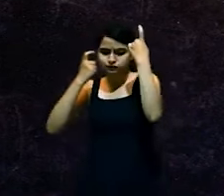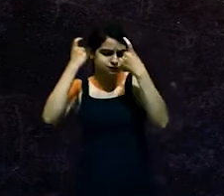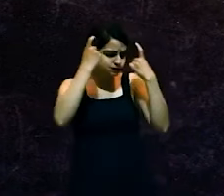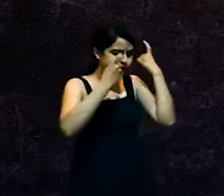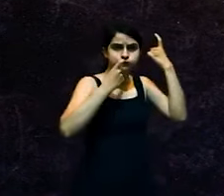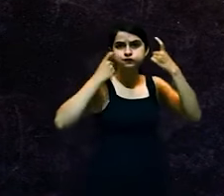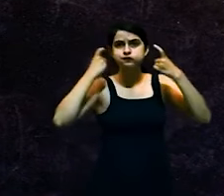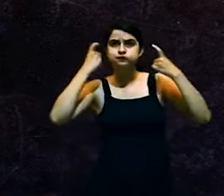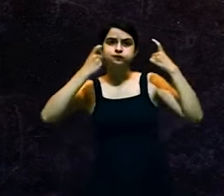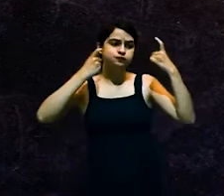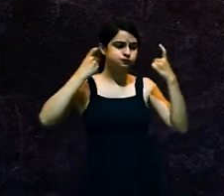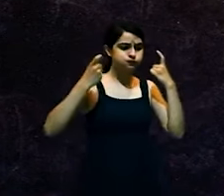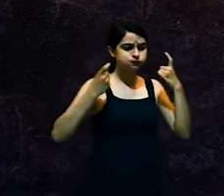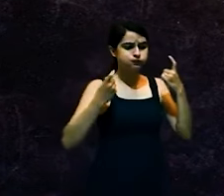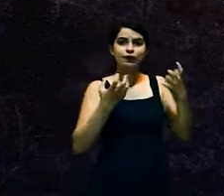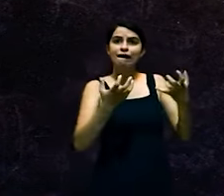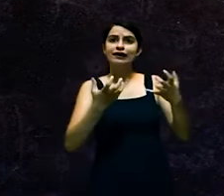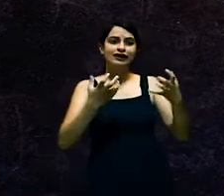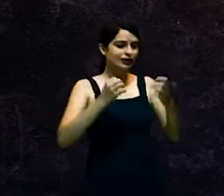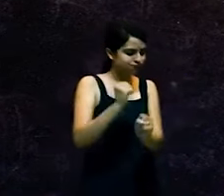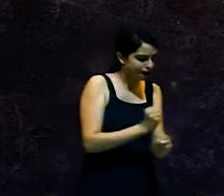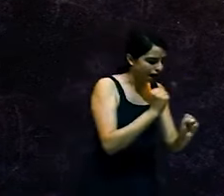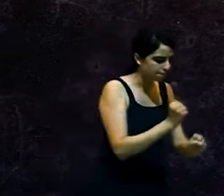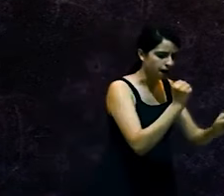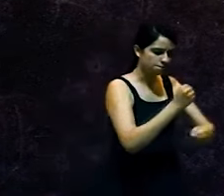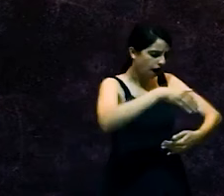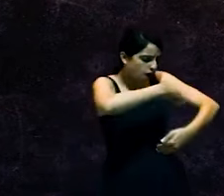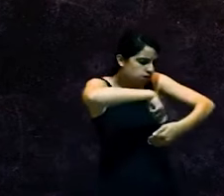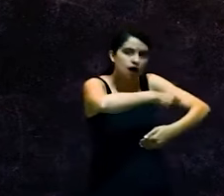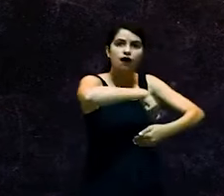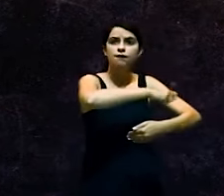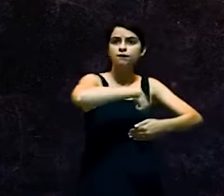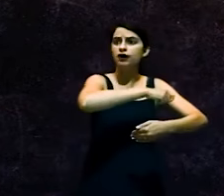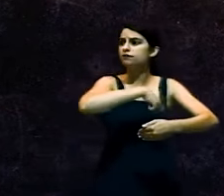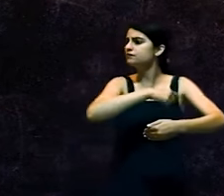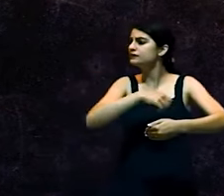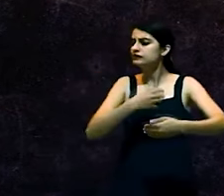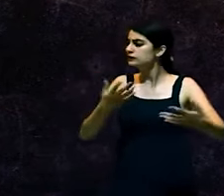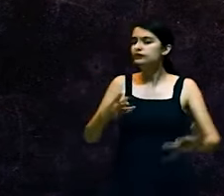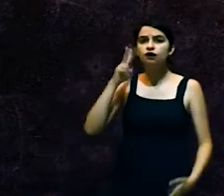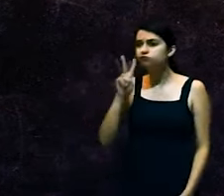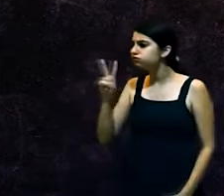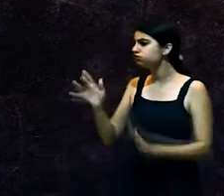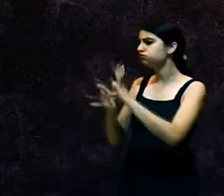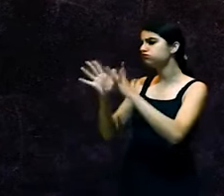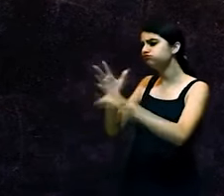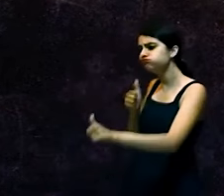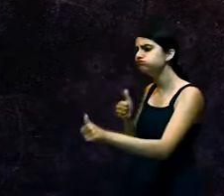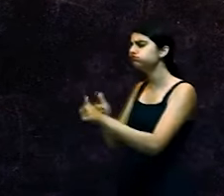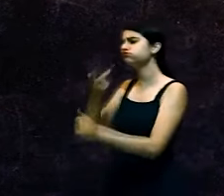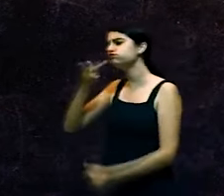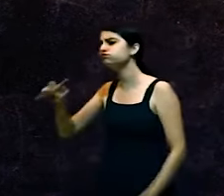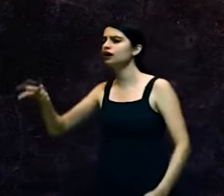ocupada em muitos serviços. Então se aproximou de Jesus e disse: o